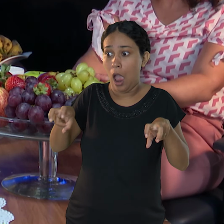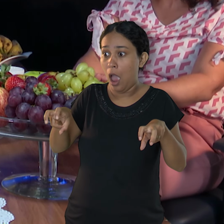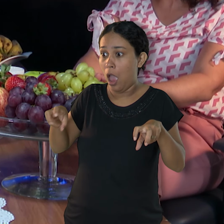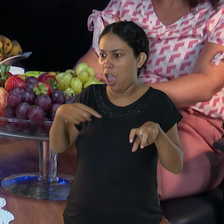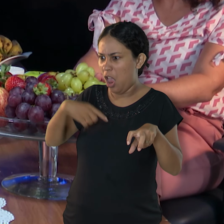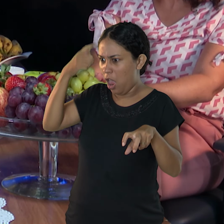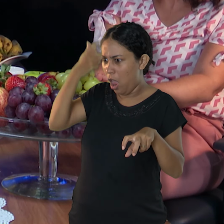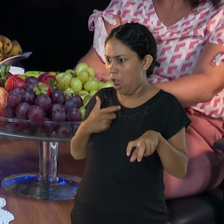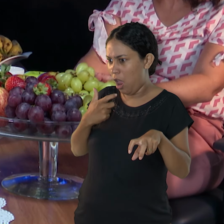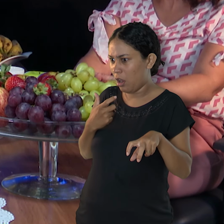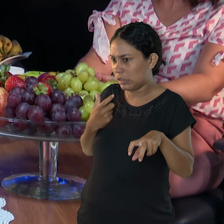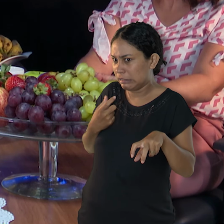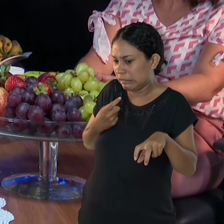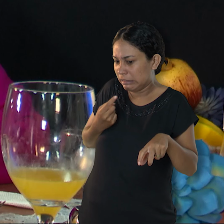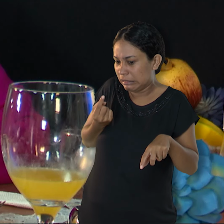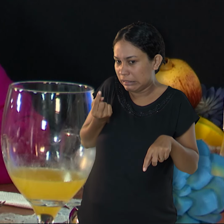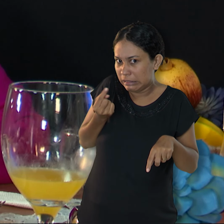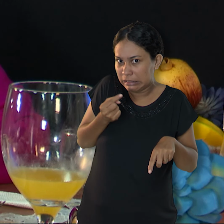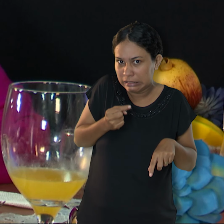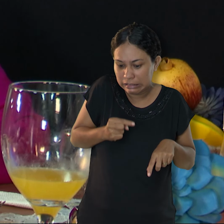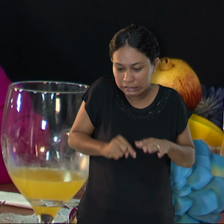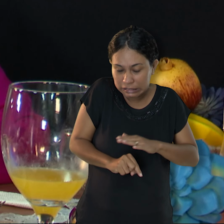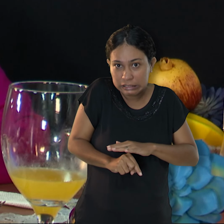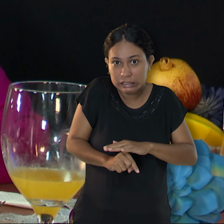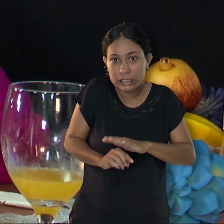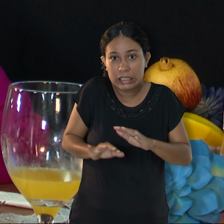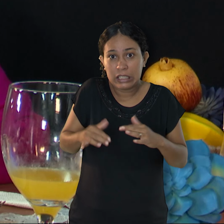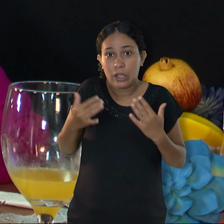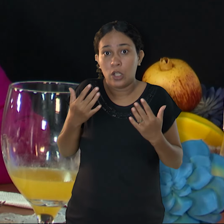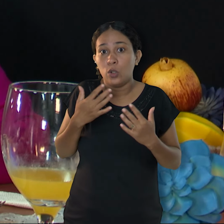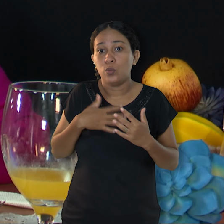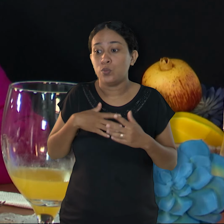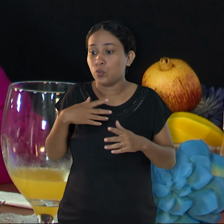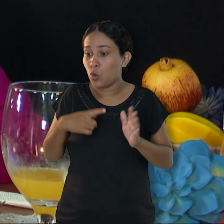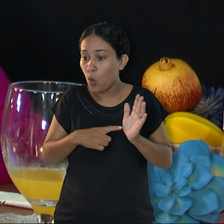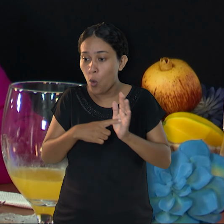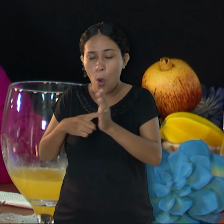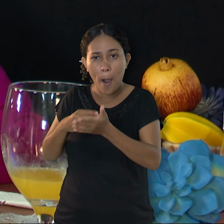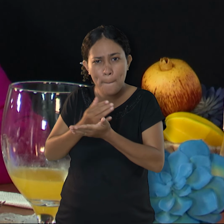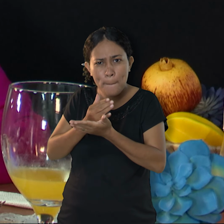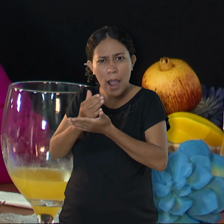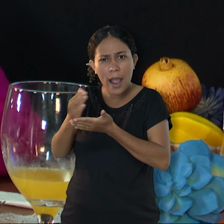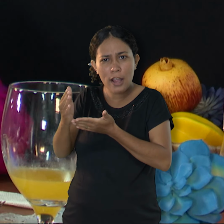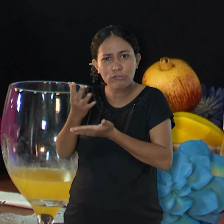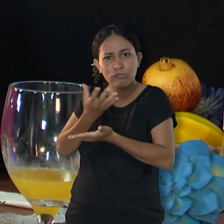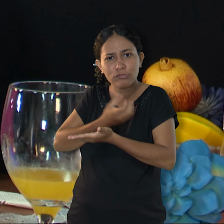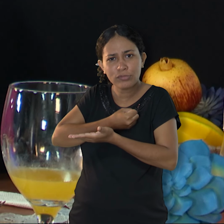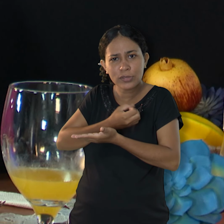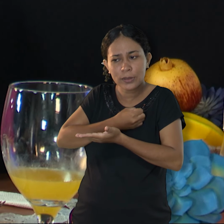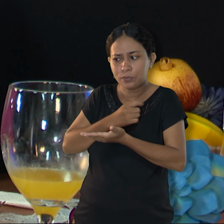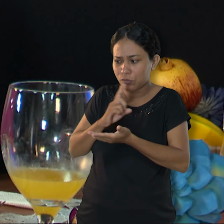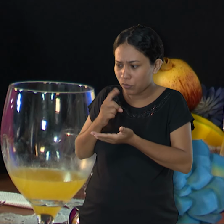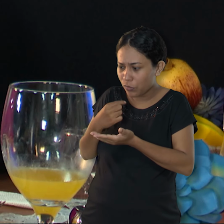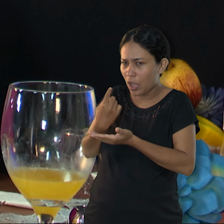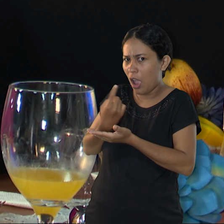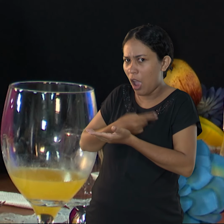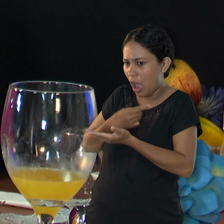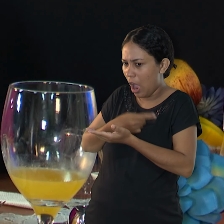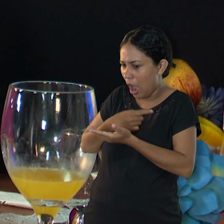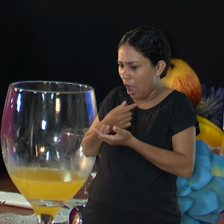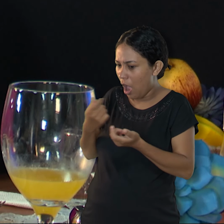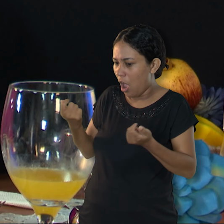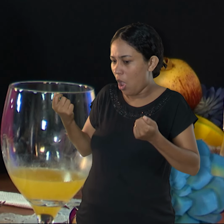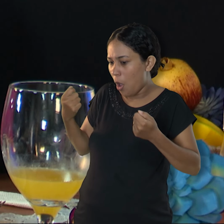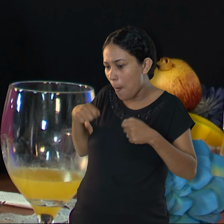aí Tainá. Aí começou a falar, aí eu comecei a apresentar os dados. Então, olha, nossa produtividade são